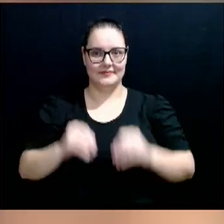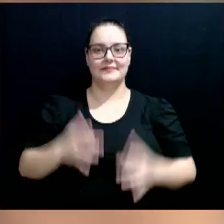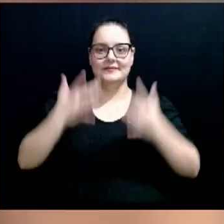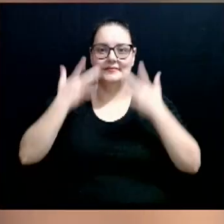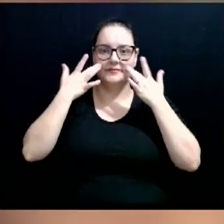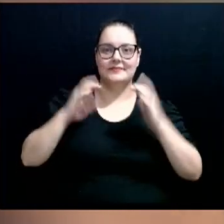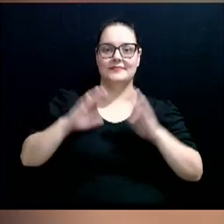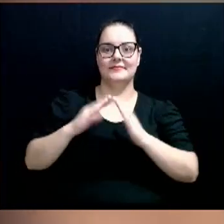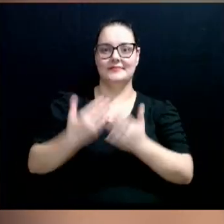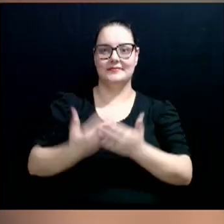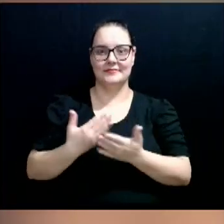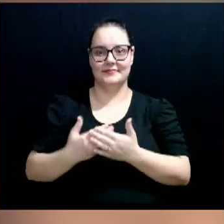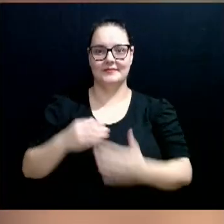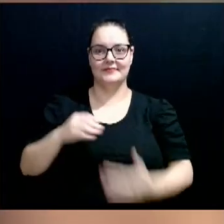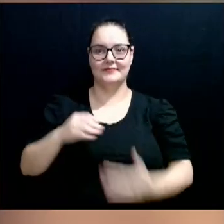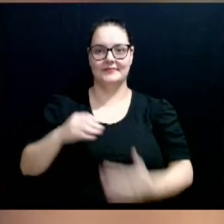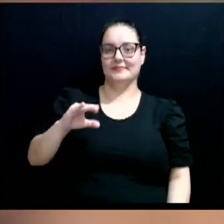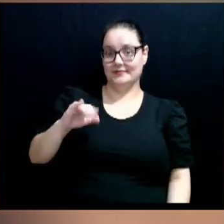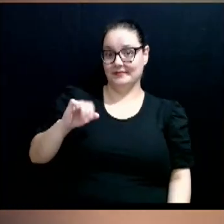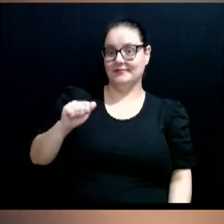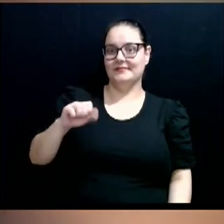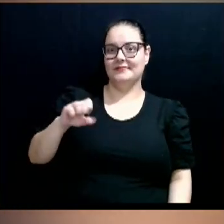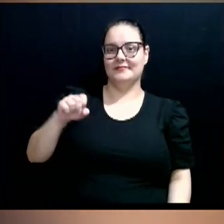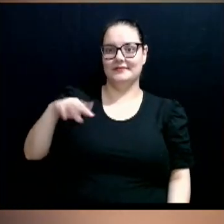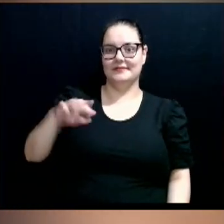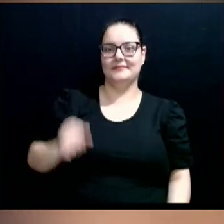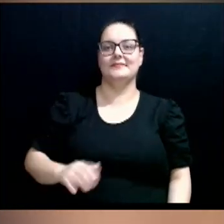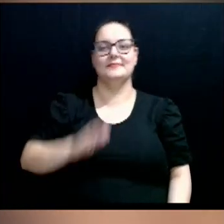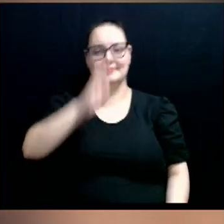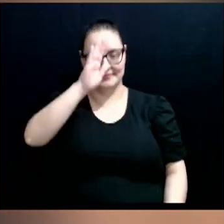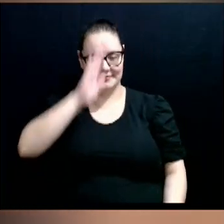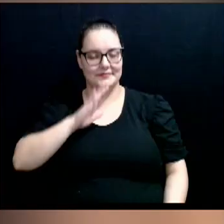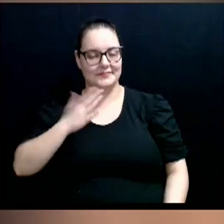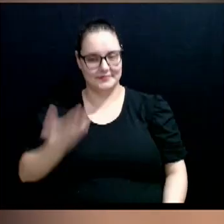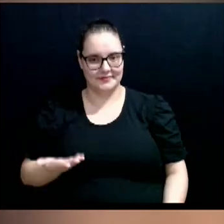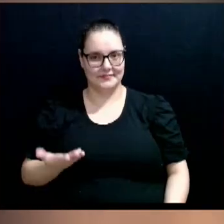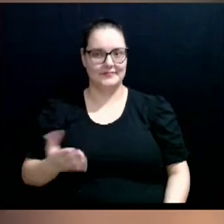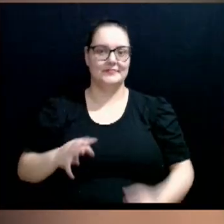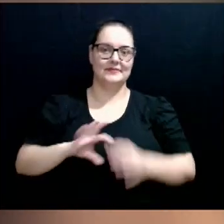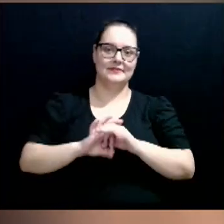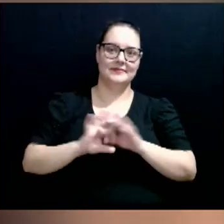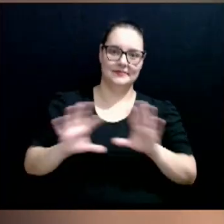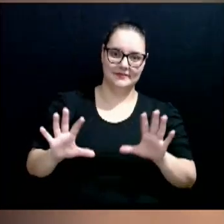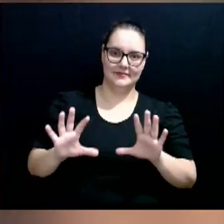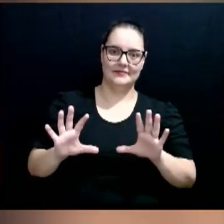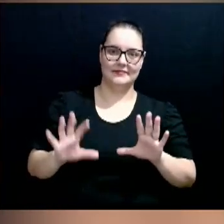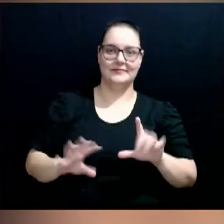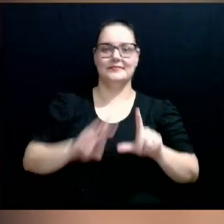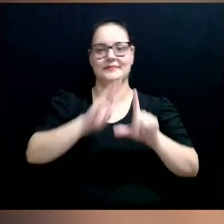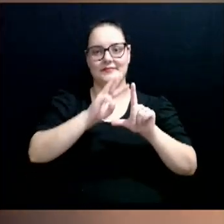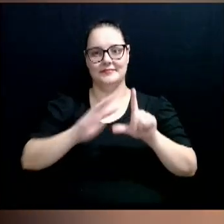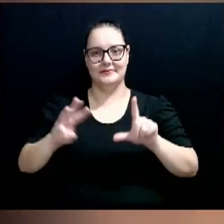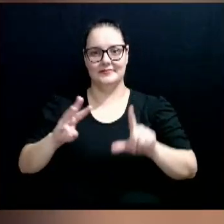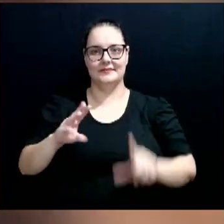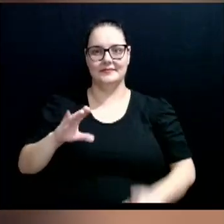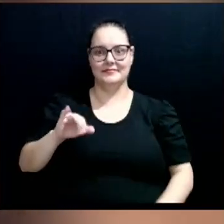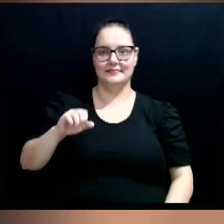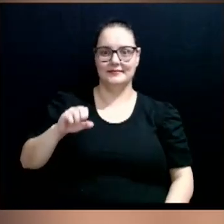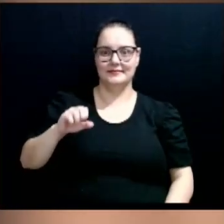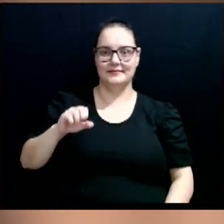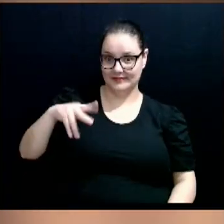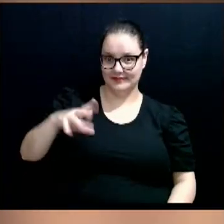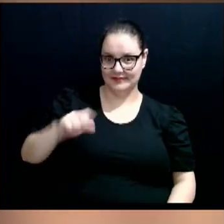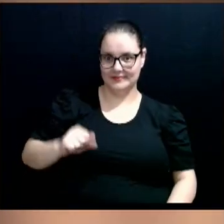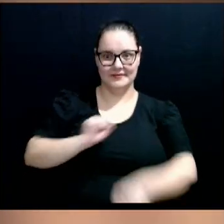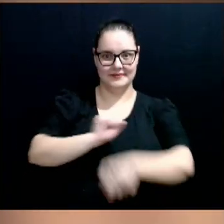Cia Santa. Os ingressos são gratuitos e já estão disponíveis no site da Simpla. Eu espero vocês.